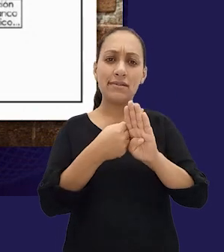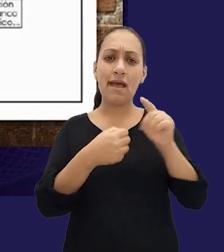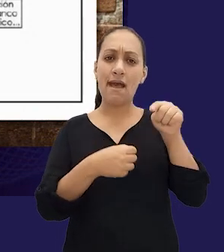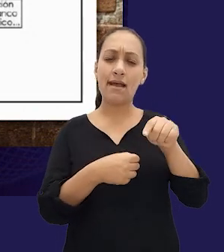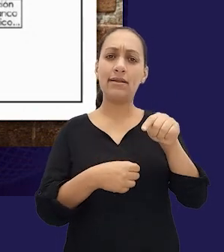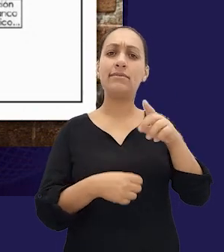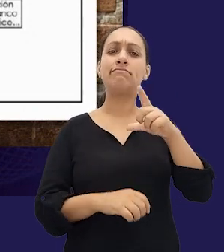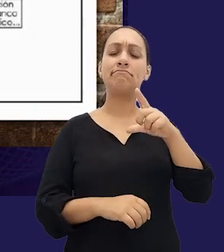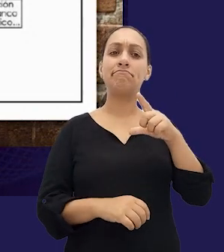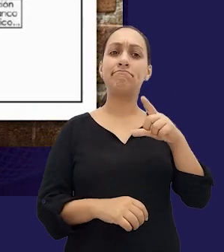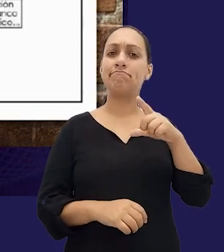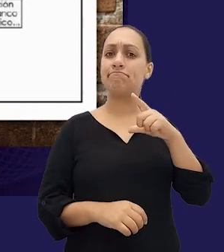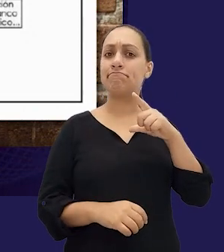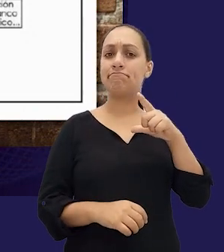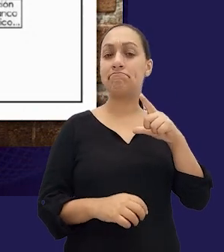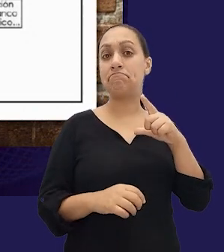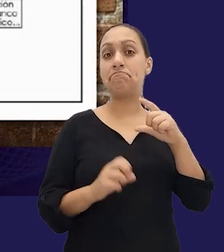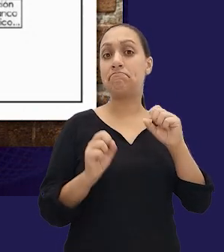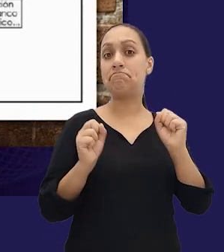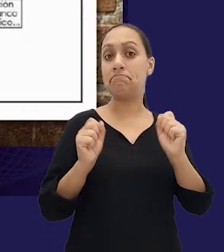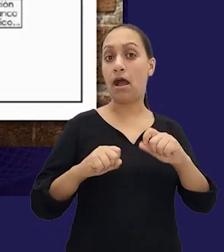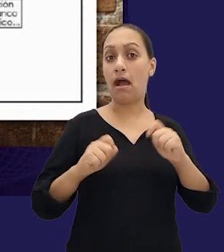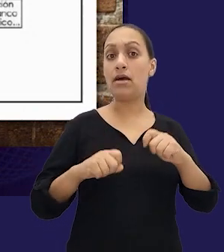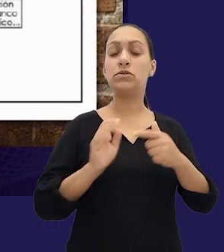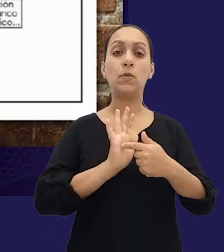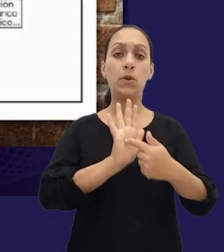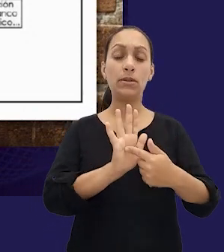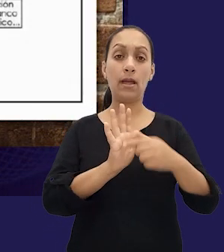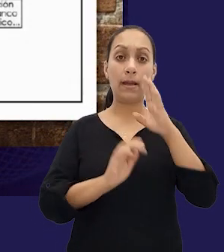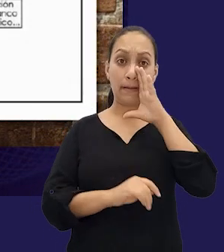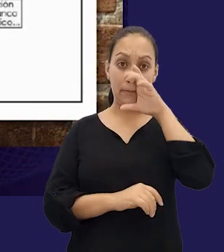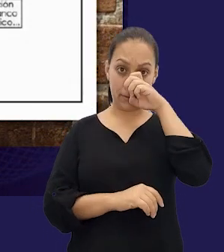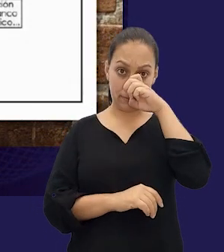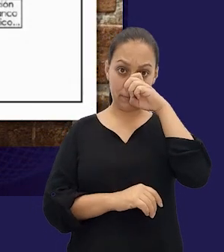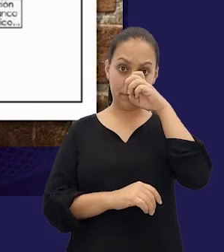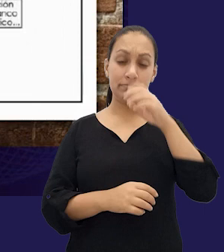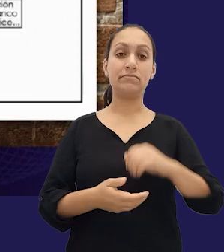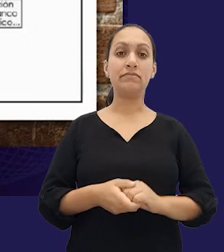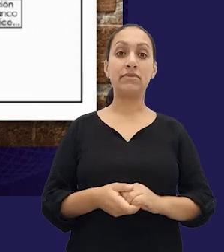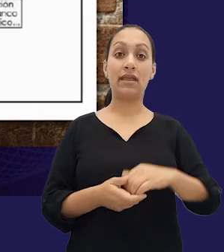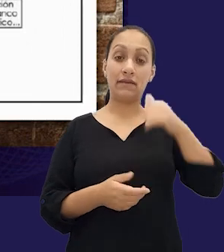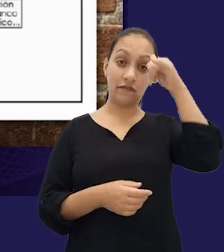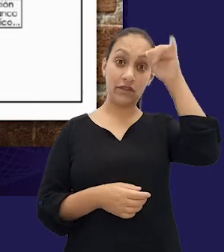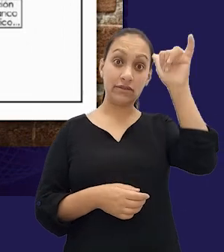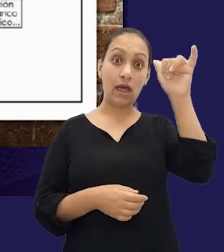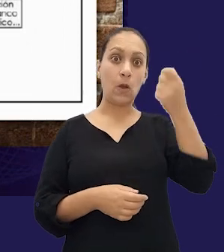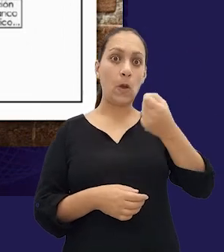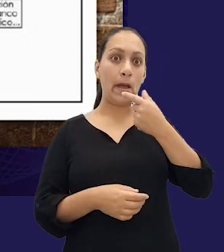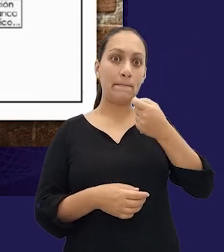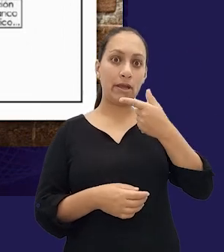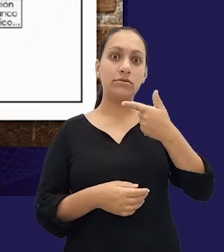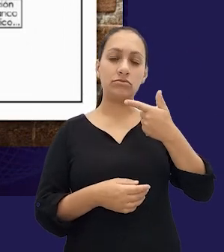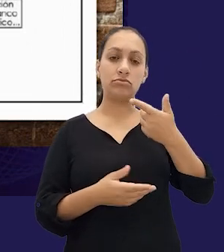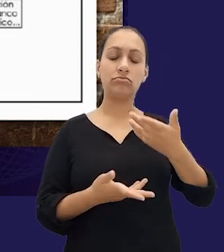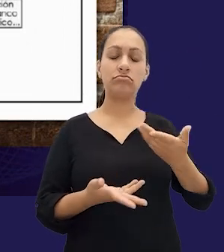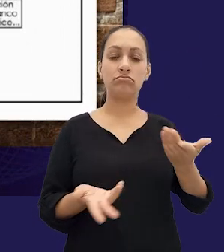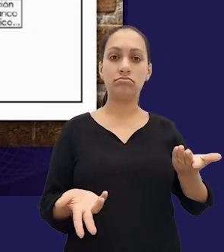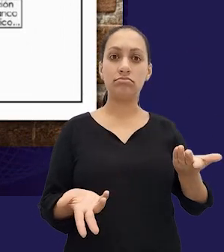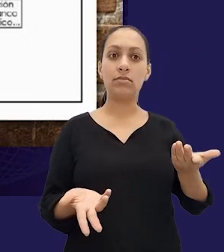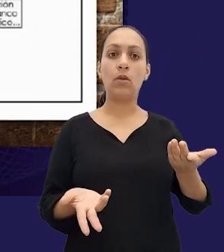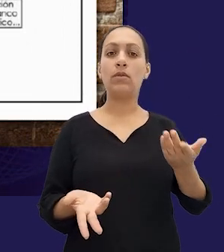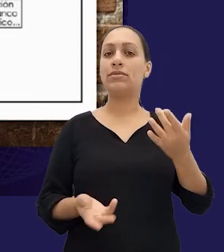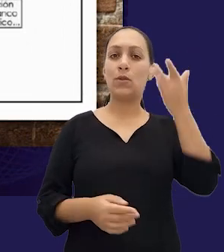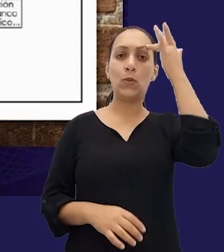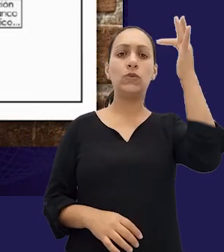ou podem apresentar e expressar essa resistência aos antimicrobianos, né? A gente não